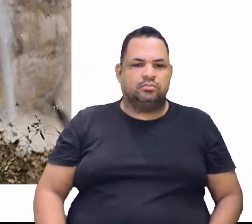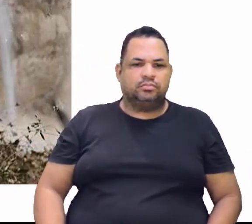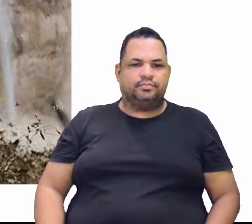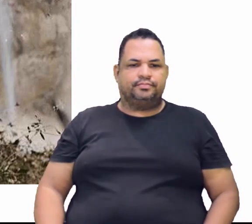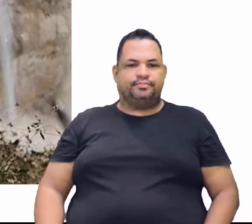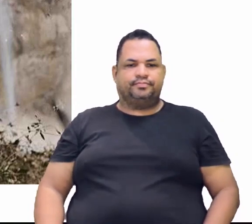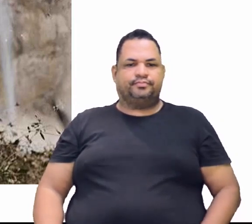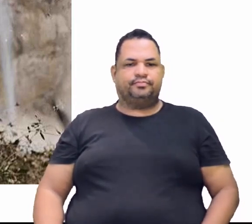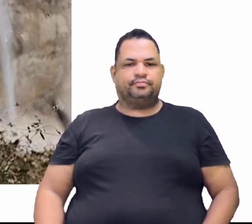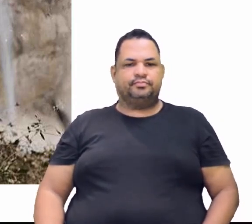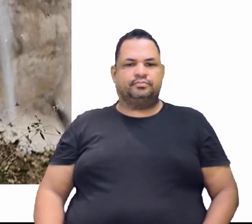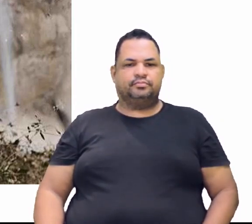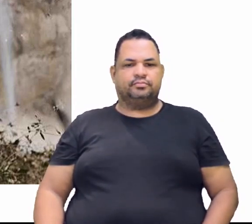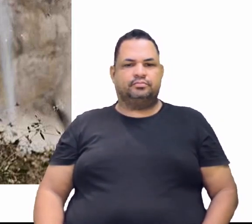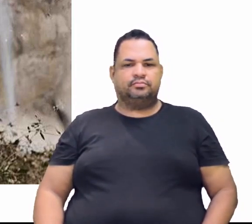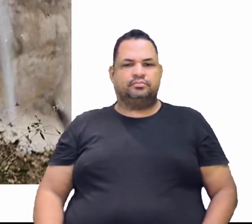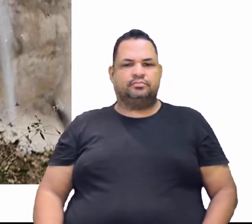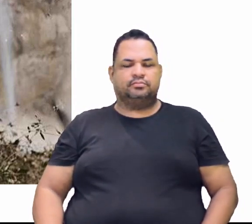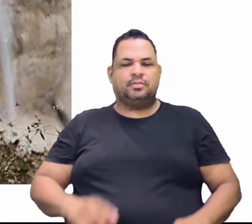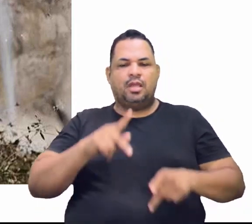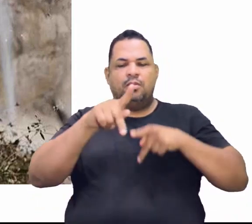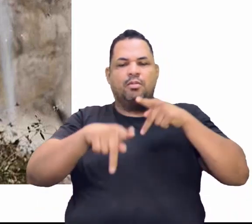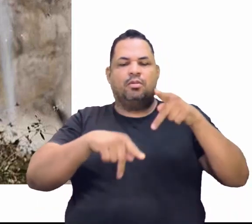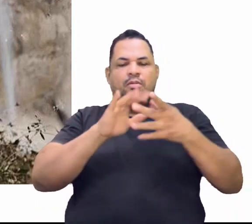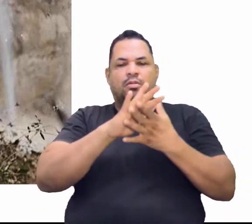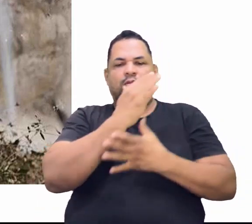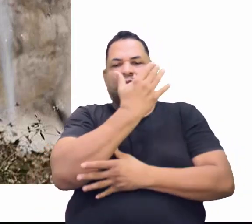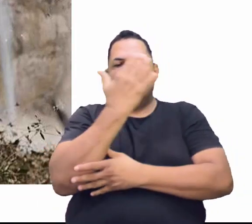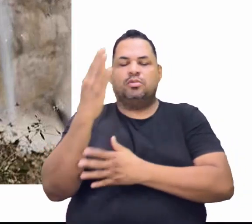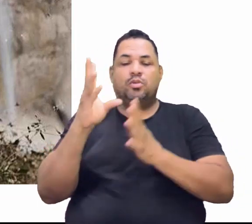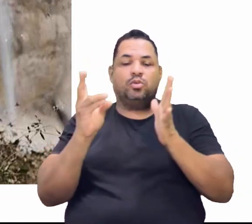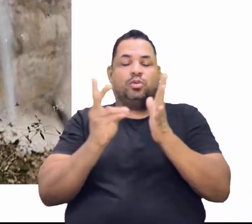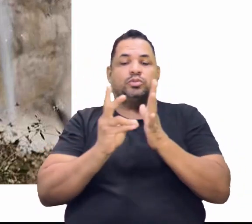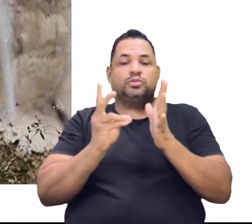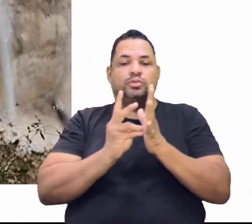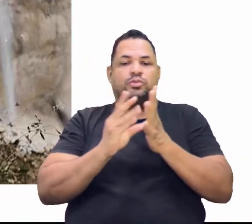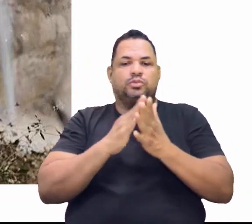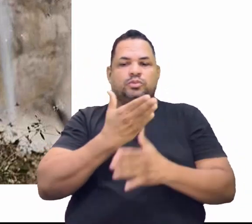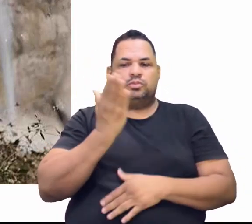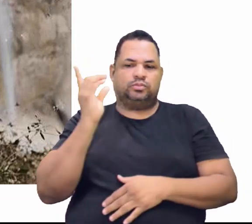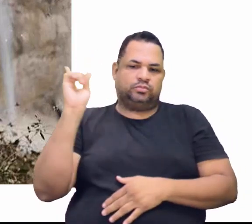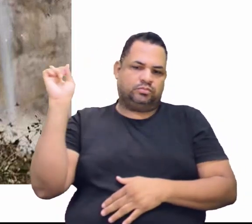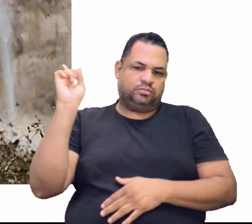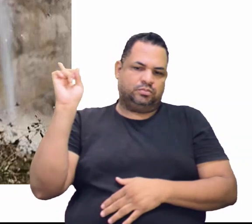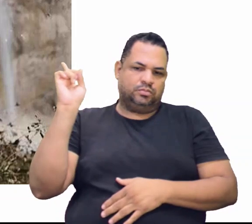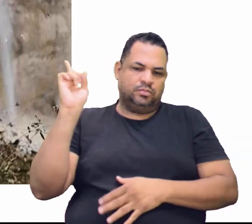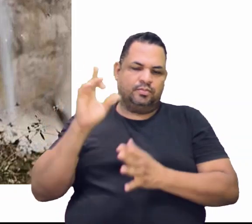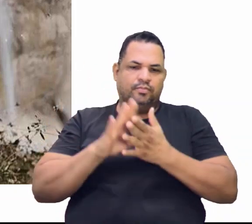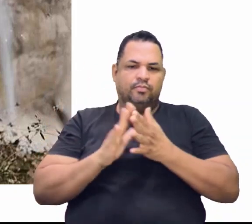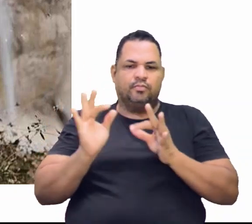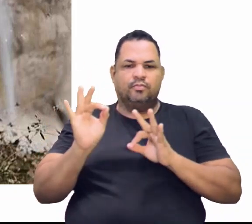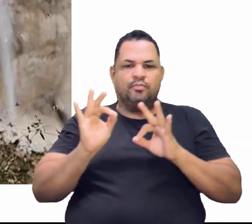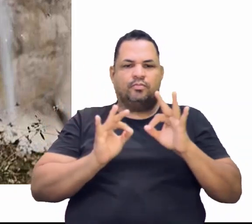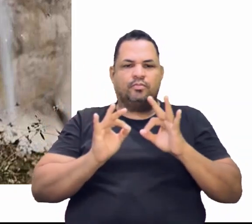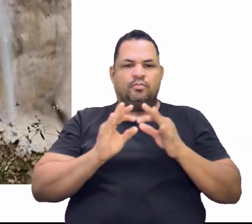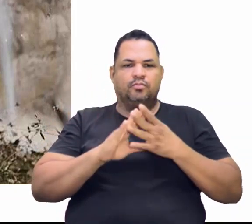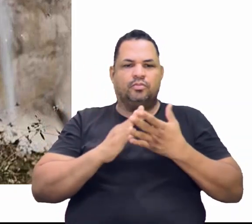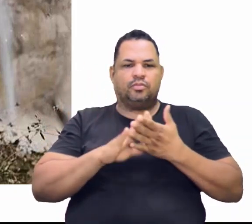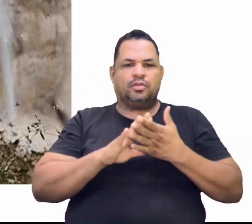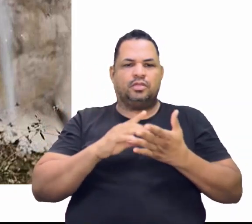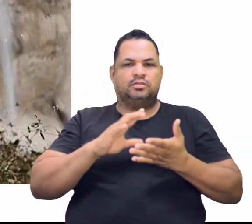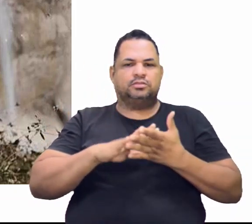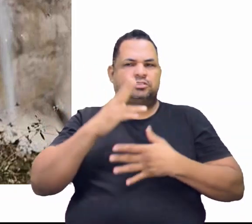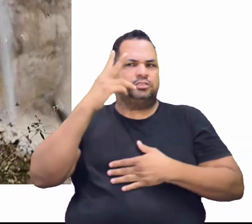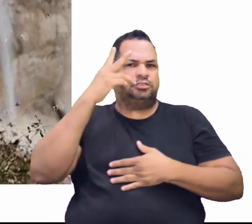nossos indígenas. O povo da floresta são os nossos índios, né? Então, Rondon, ele era